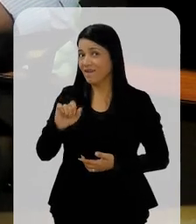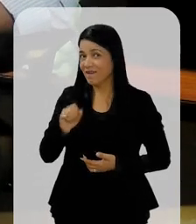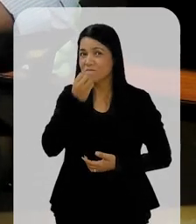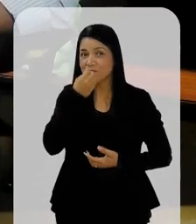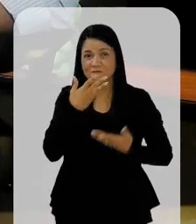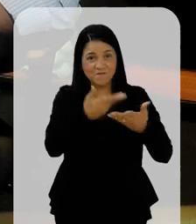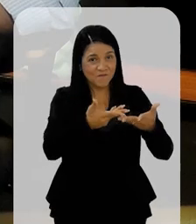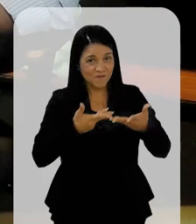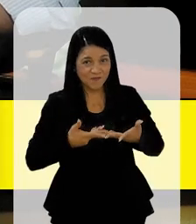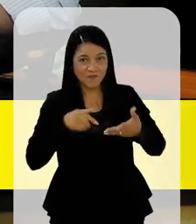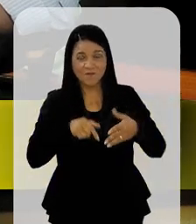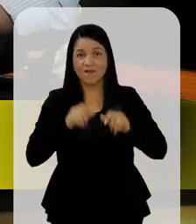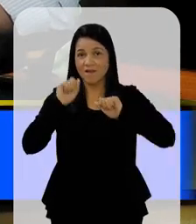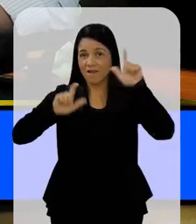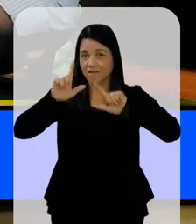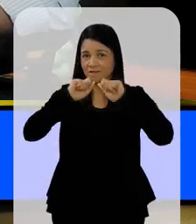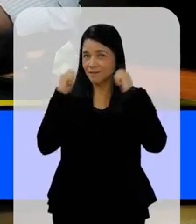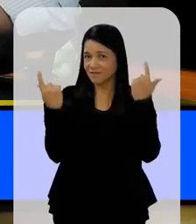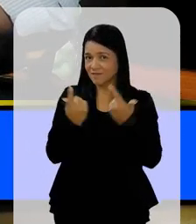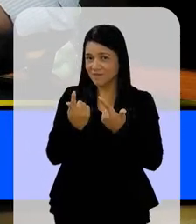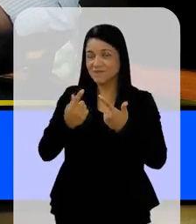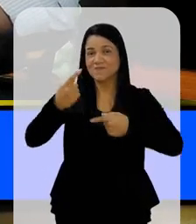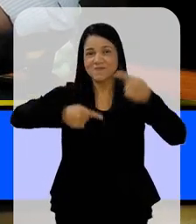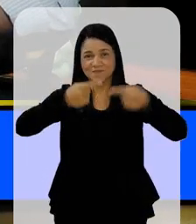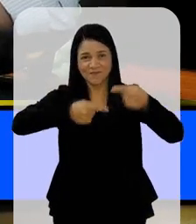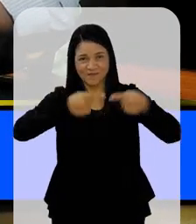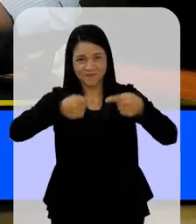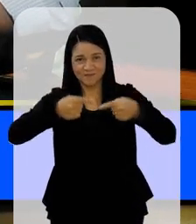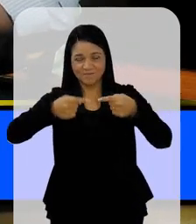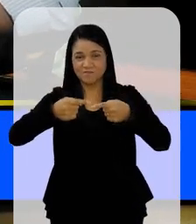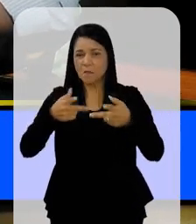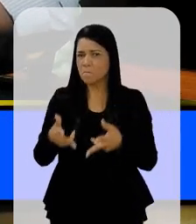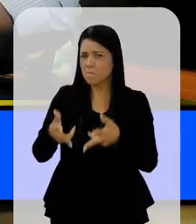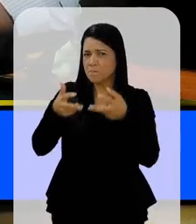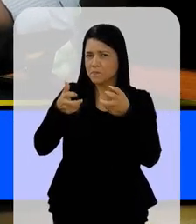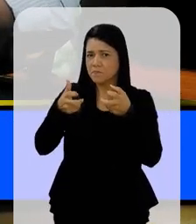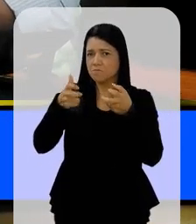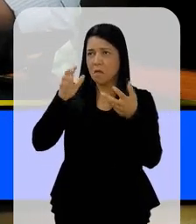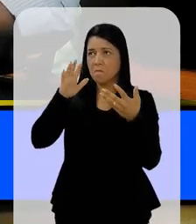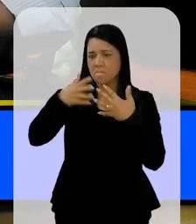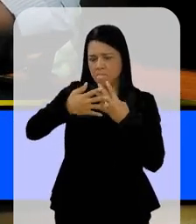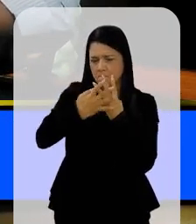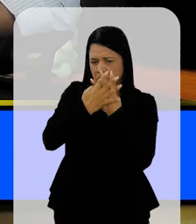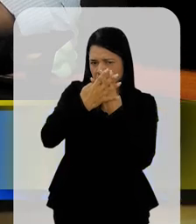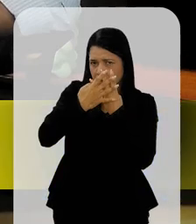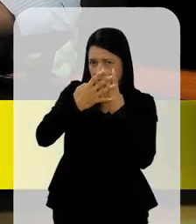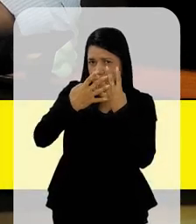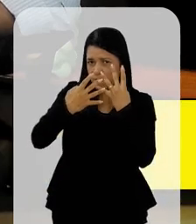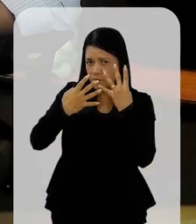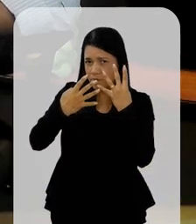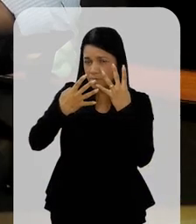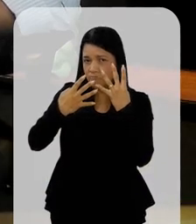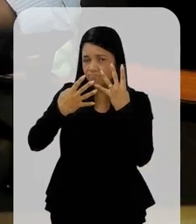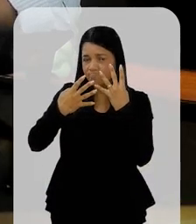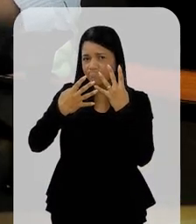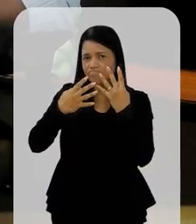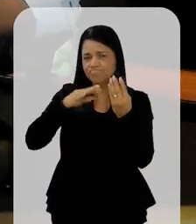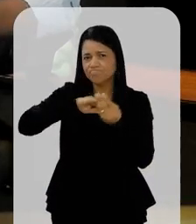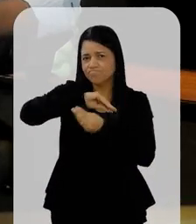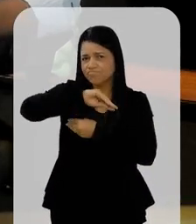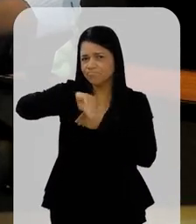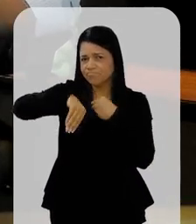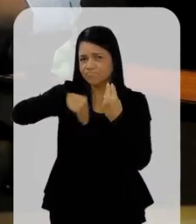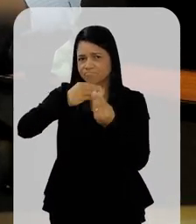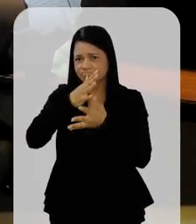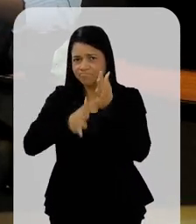Olá, seja muito bem-vindo ao Alerj Debate. Você já deve ter percebido que as estações do ano parecem estar mais